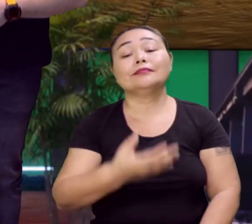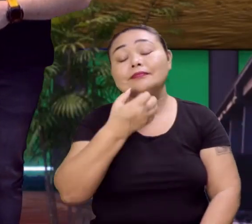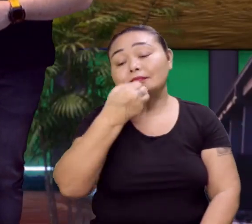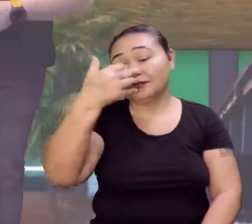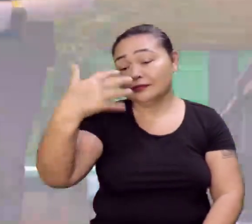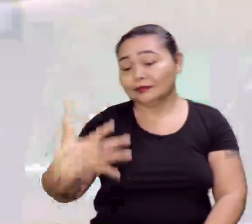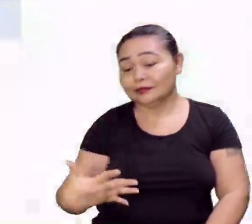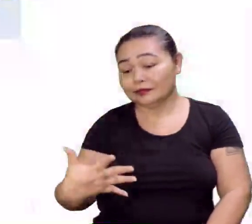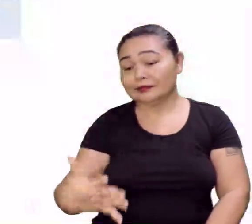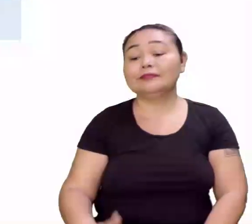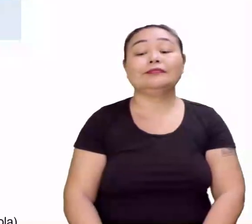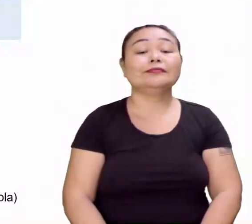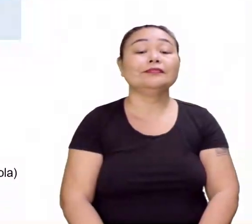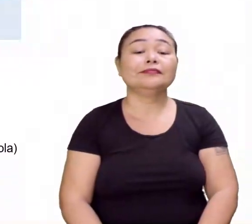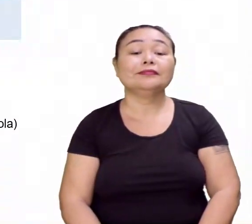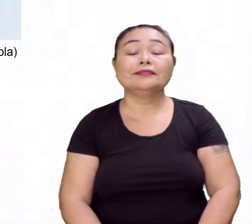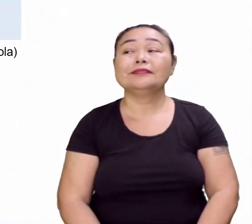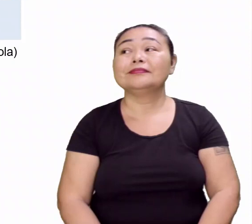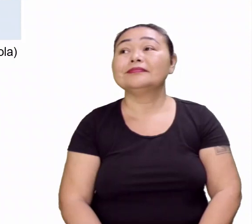Vamos lá.